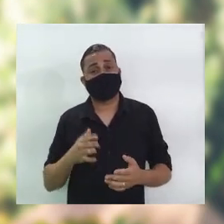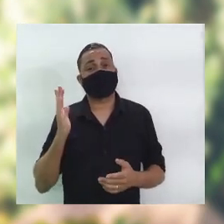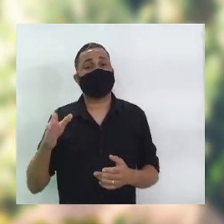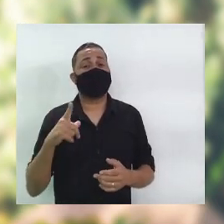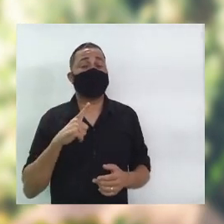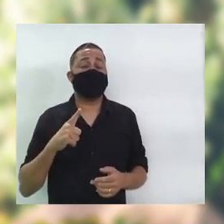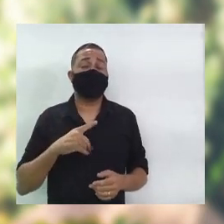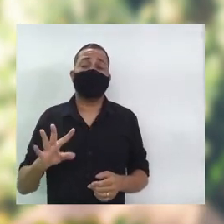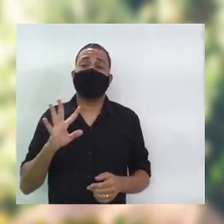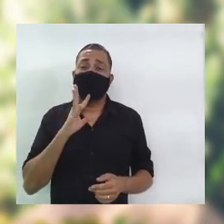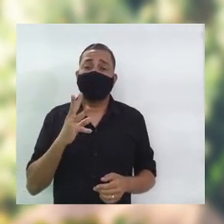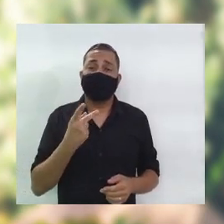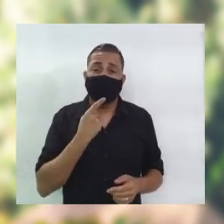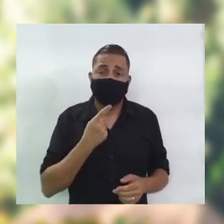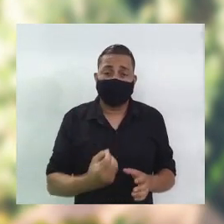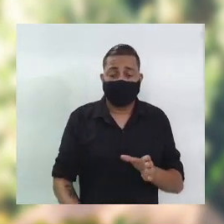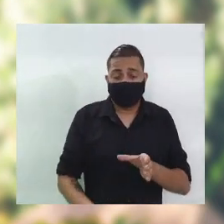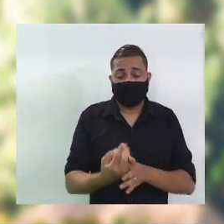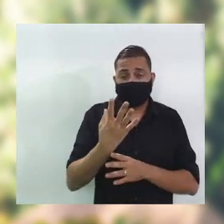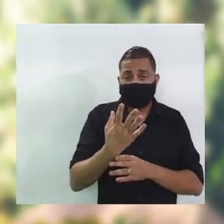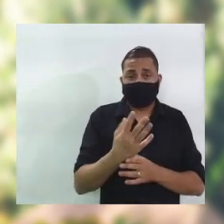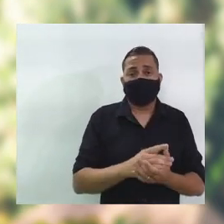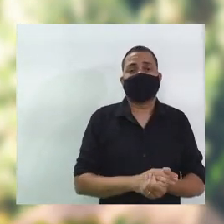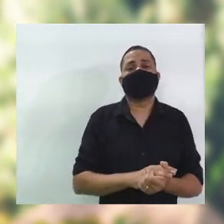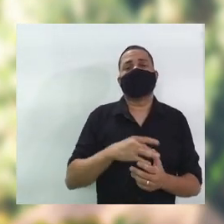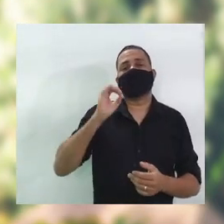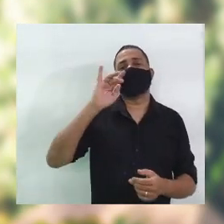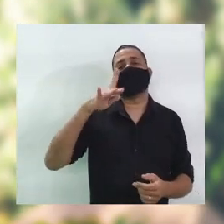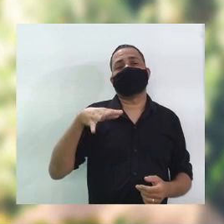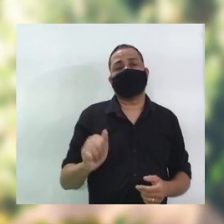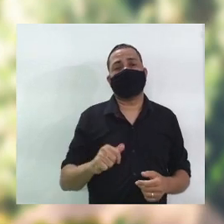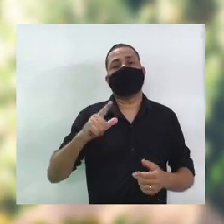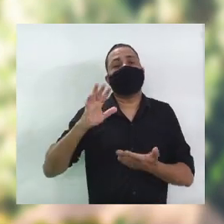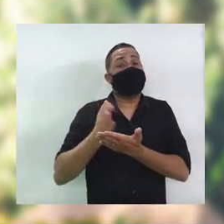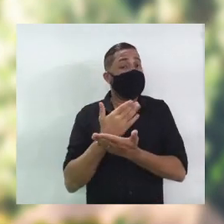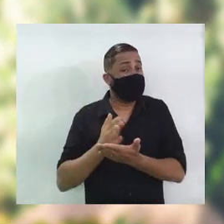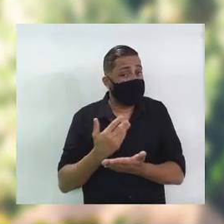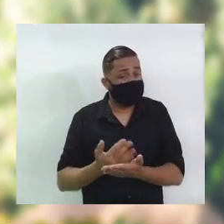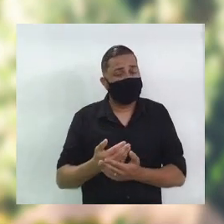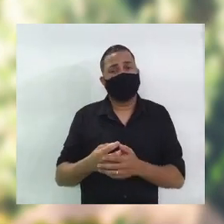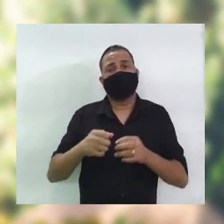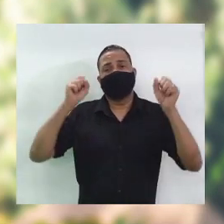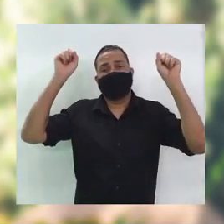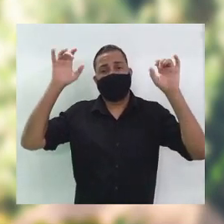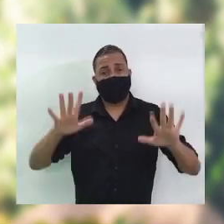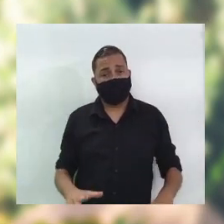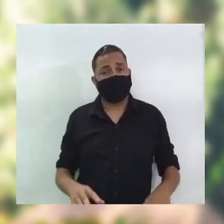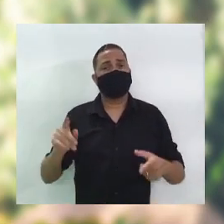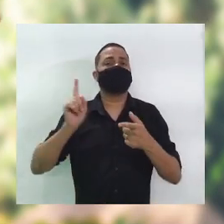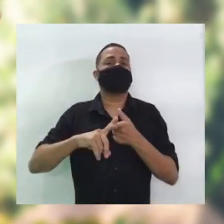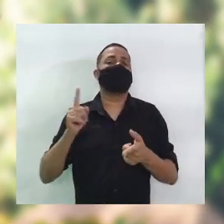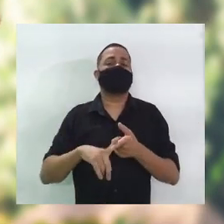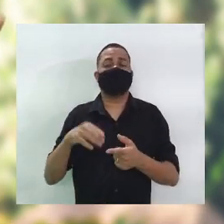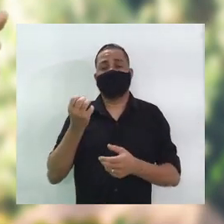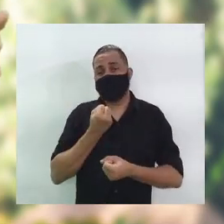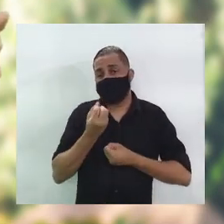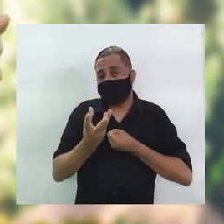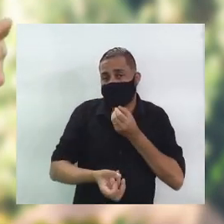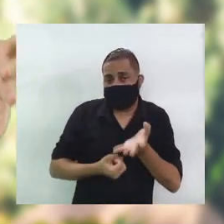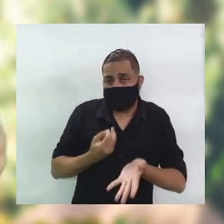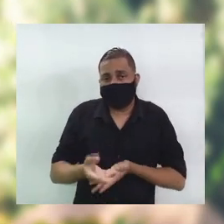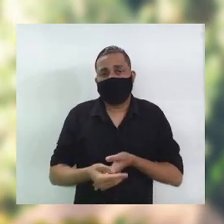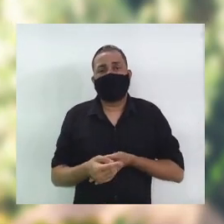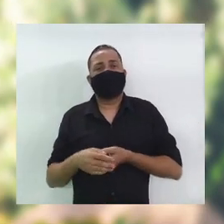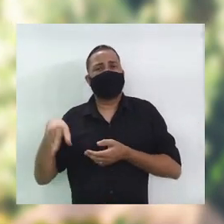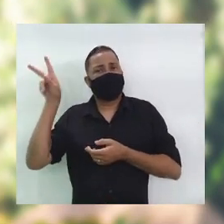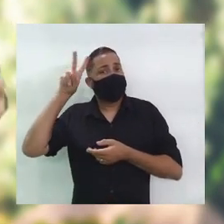temos o que? O conhecimento, as origens, Krishna, o livro sagrado, nós temos o poema épico,